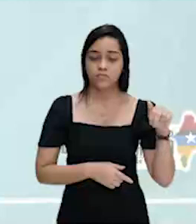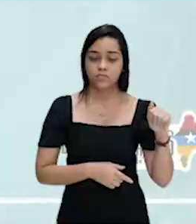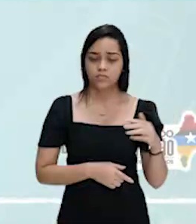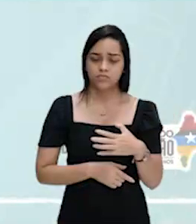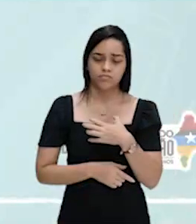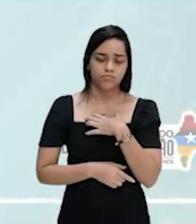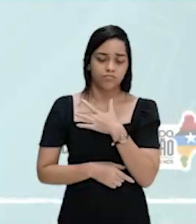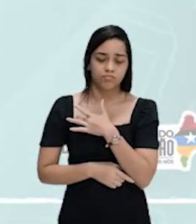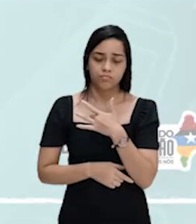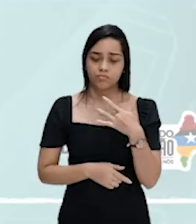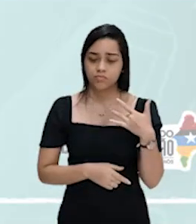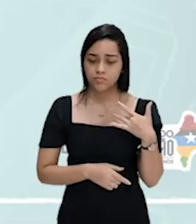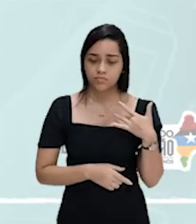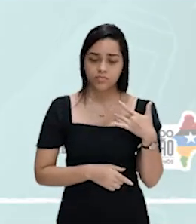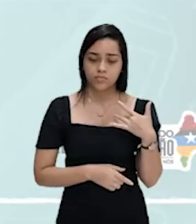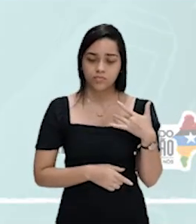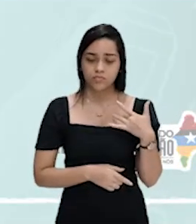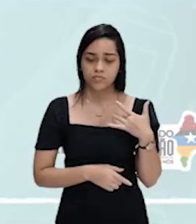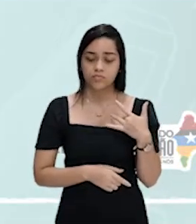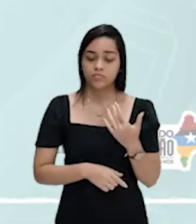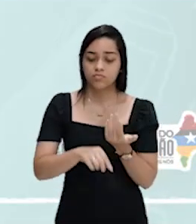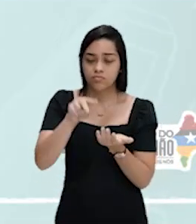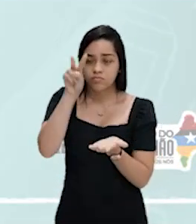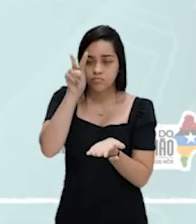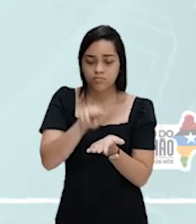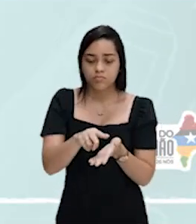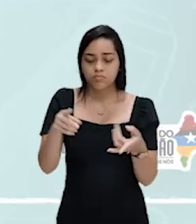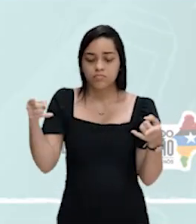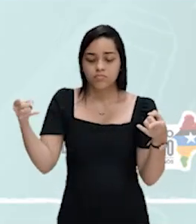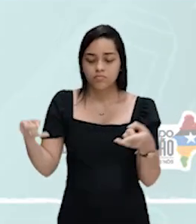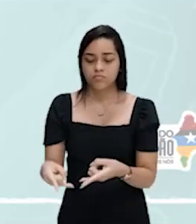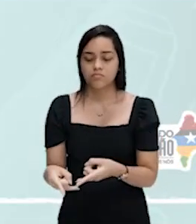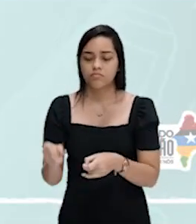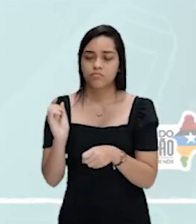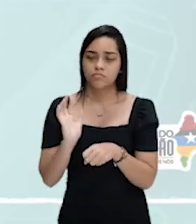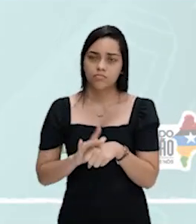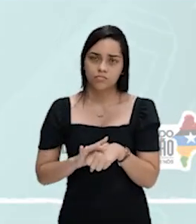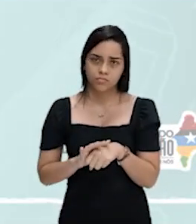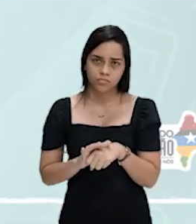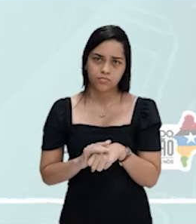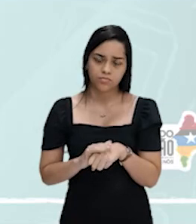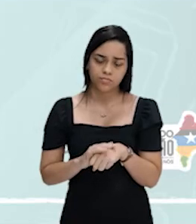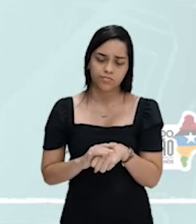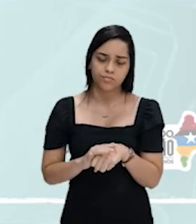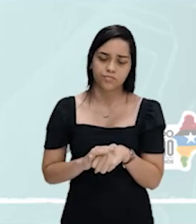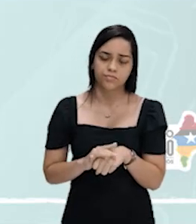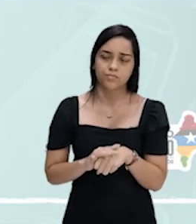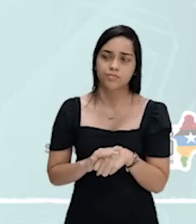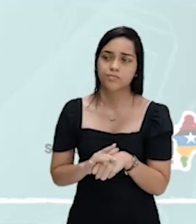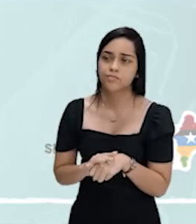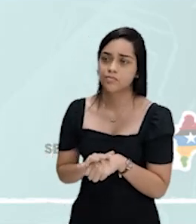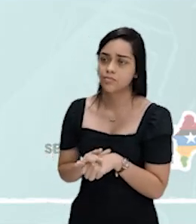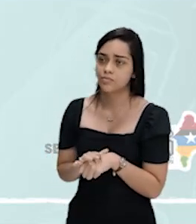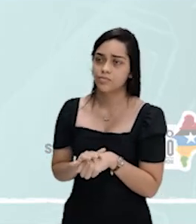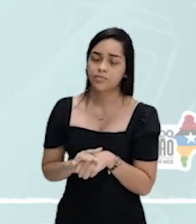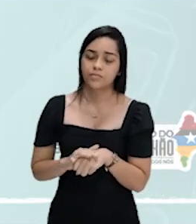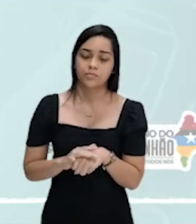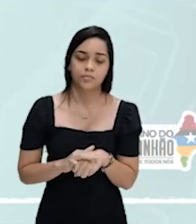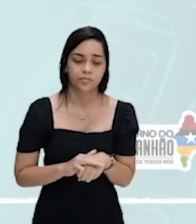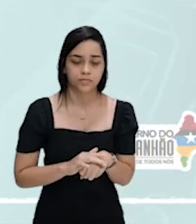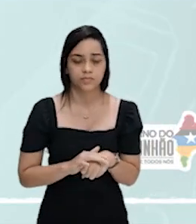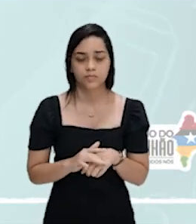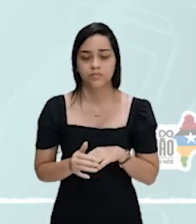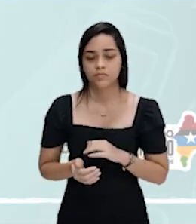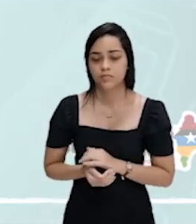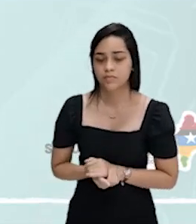não sentia bem mas uma oração aqui subordinada adjetiva explicativa só a Suzana que não se sentia